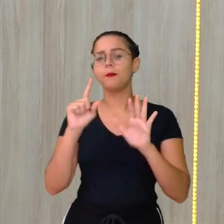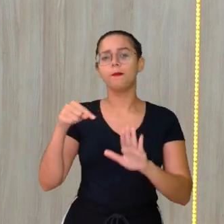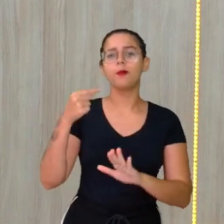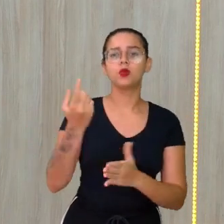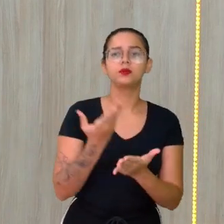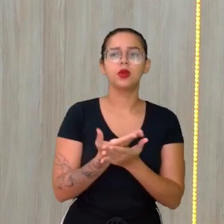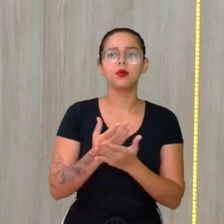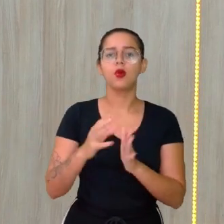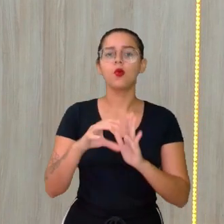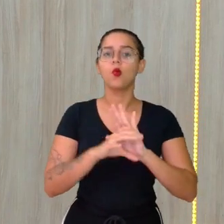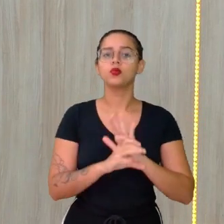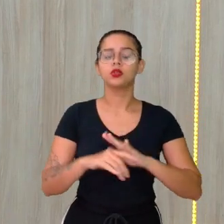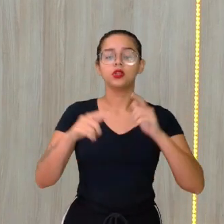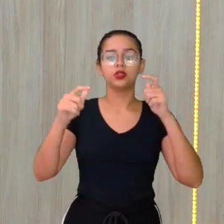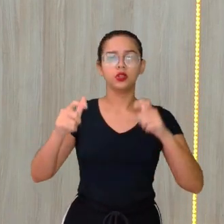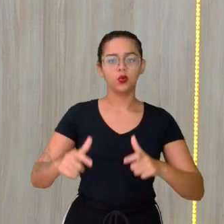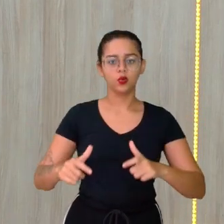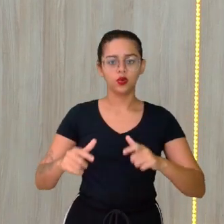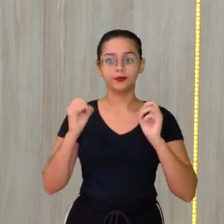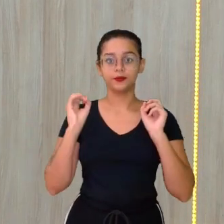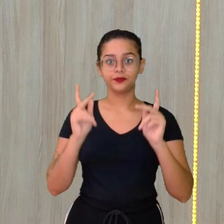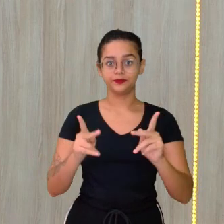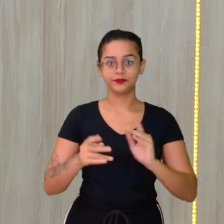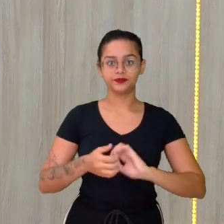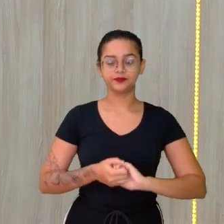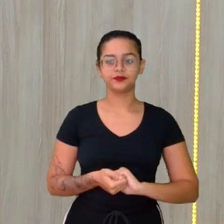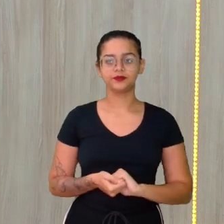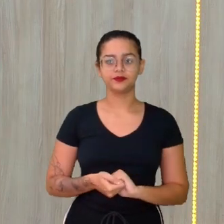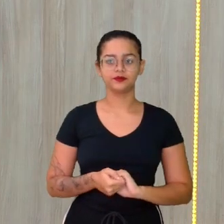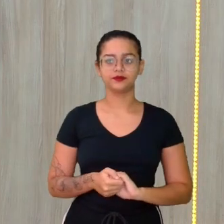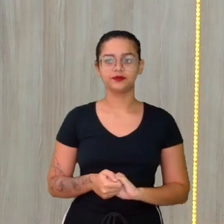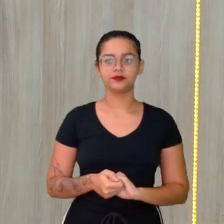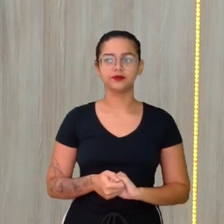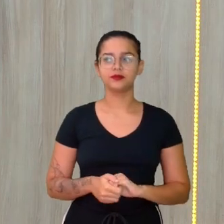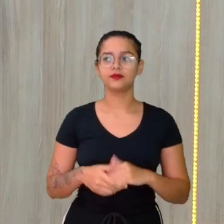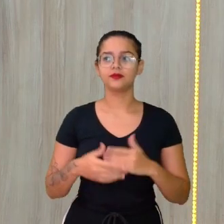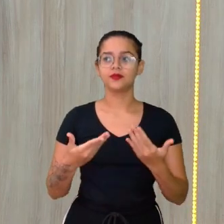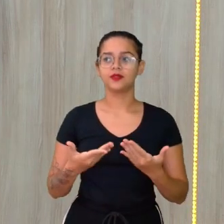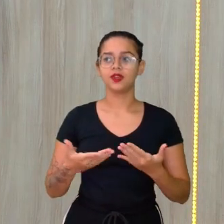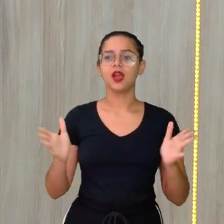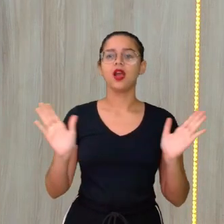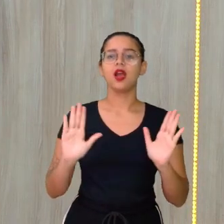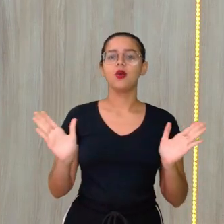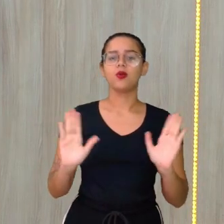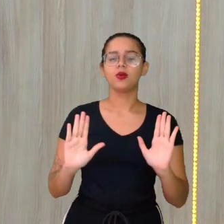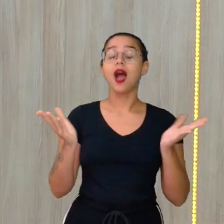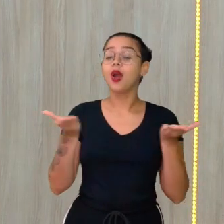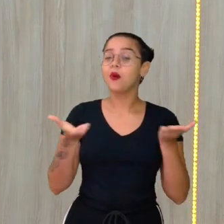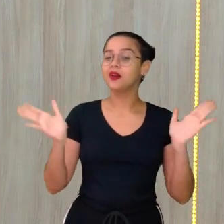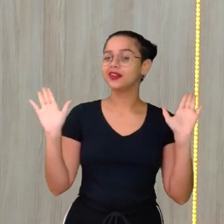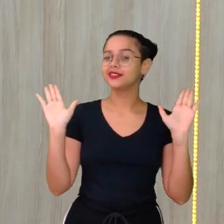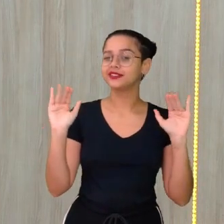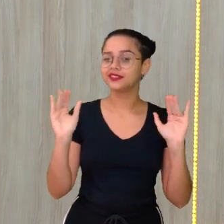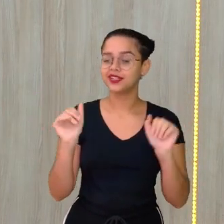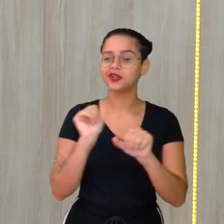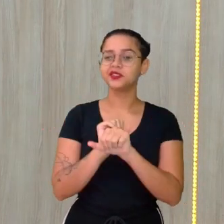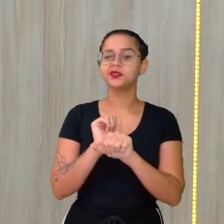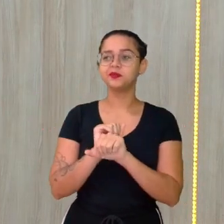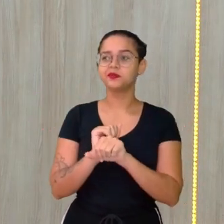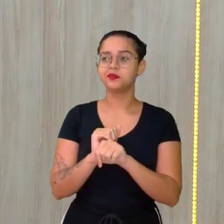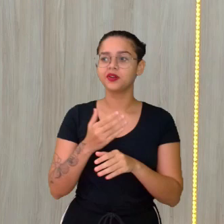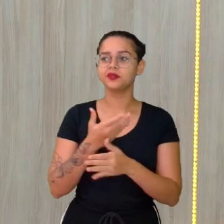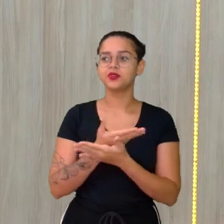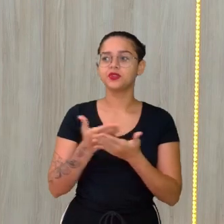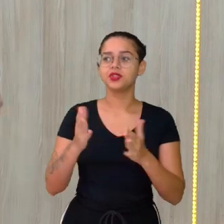de lugar. Beleza? Então, me despeço de vocês agora. Aguardo vocês